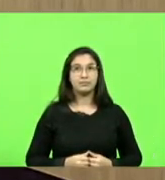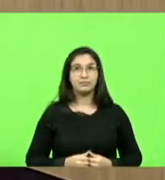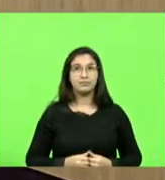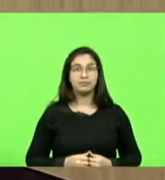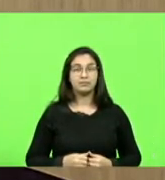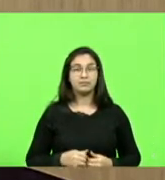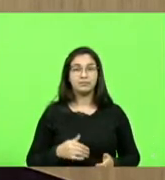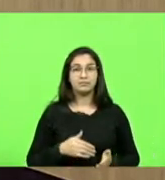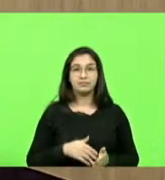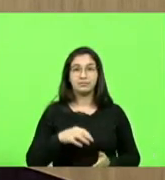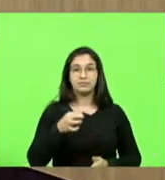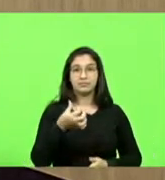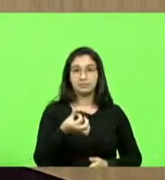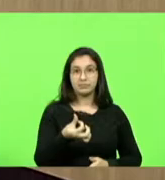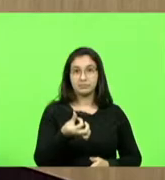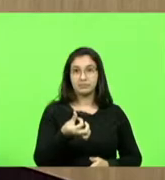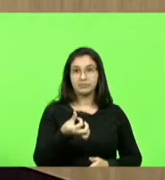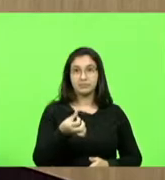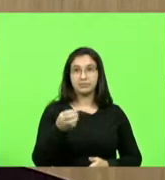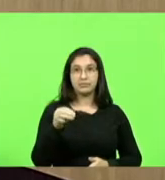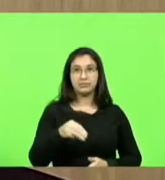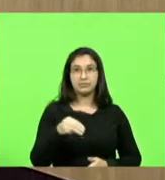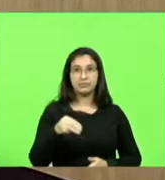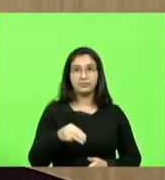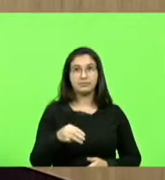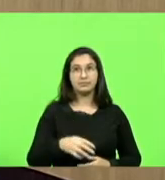por 6 minutos, deputado.